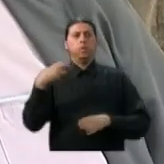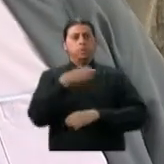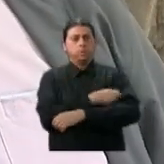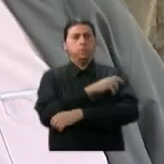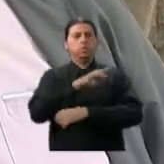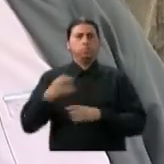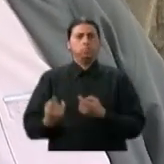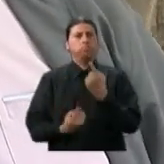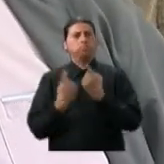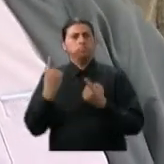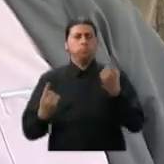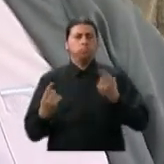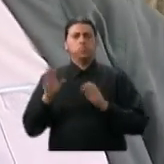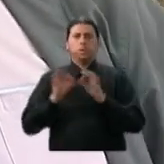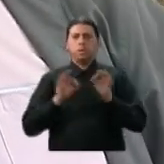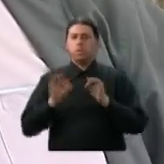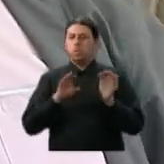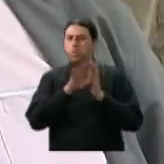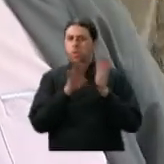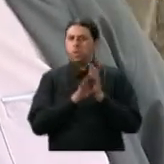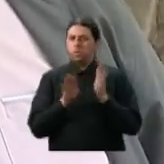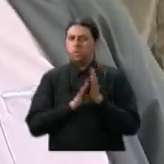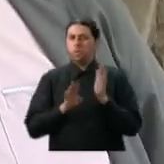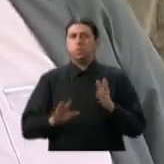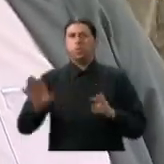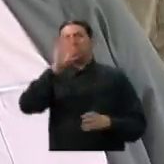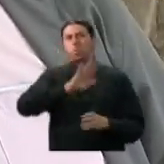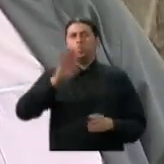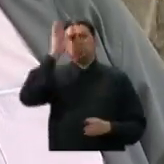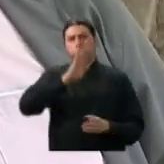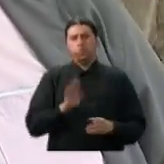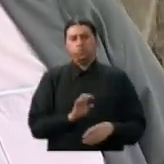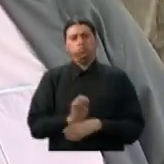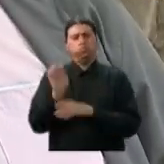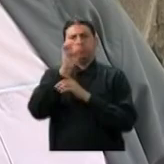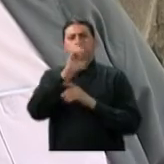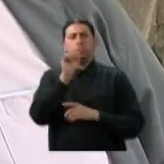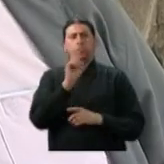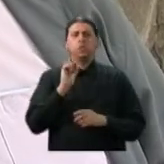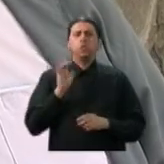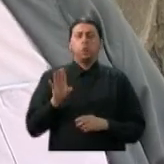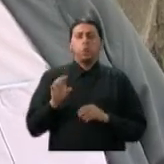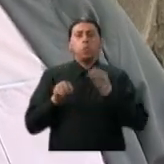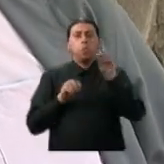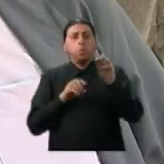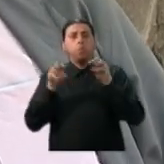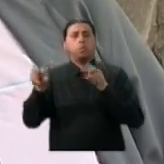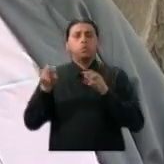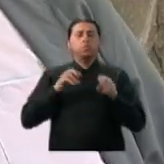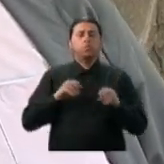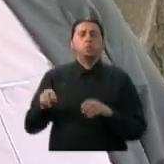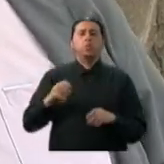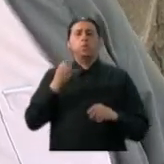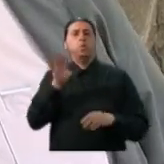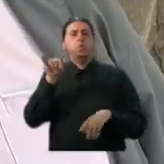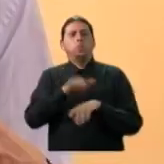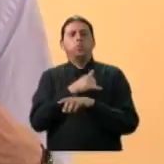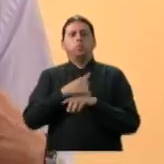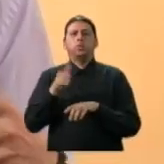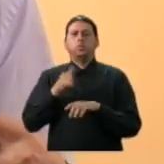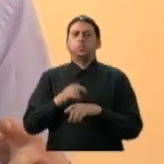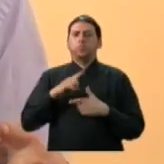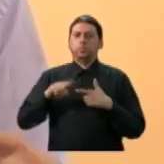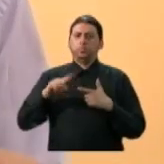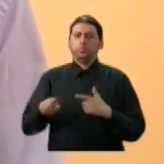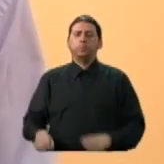faz programas para todo o país. Se faz para determinadas regiões onde a área endêmica ou onde ocorre eventualmente surtos.